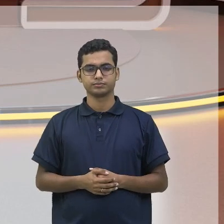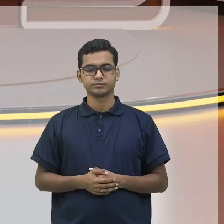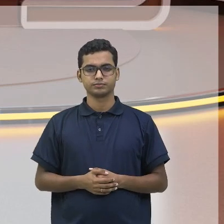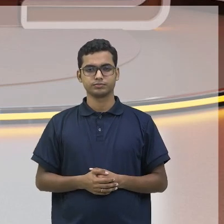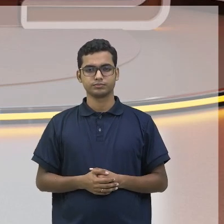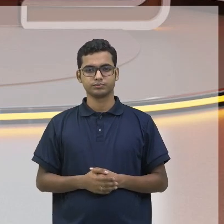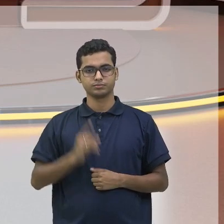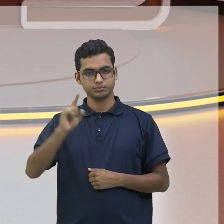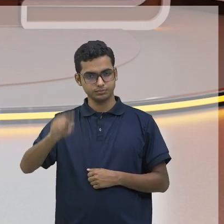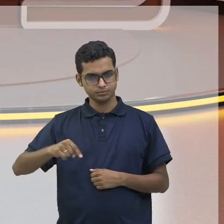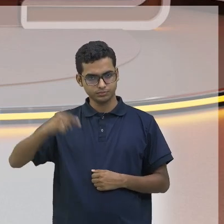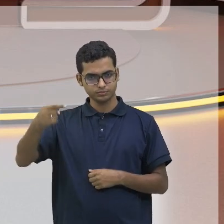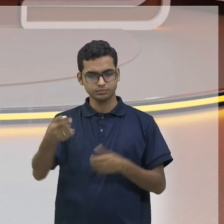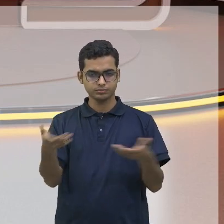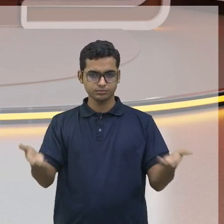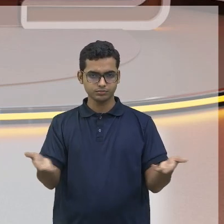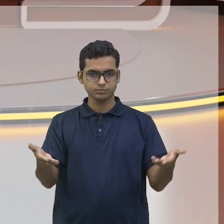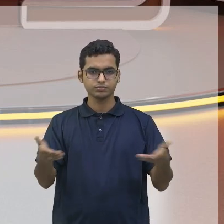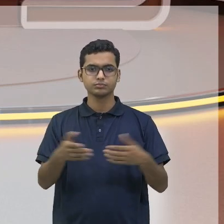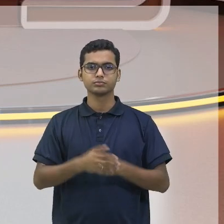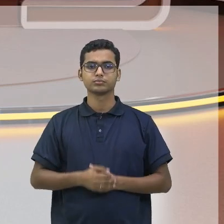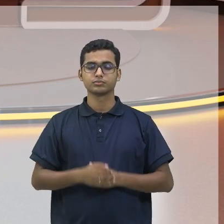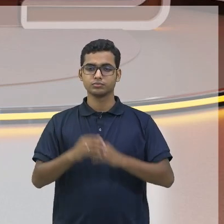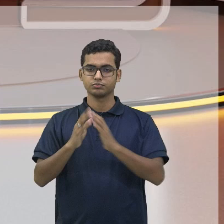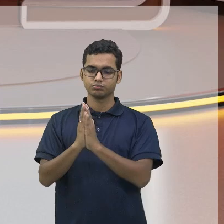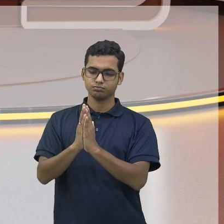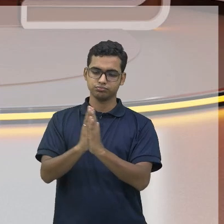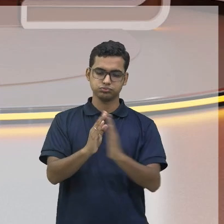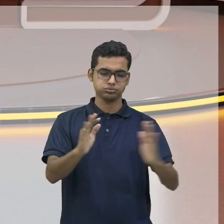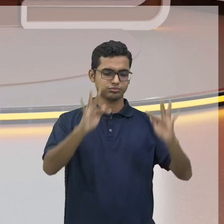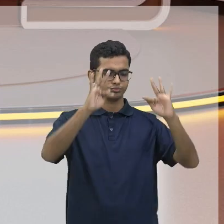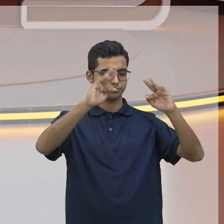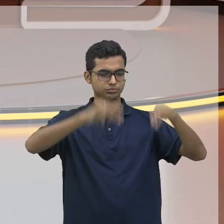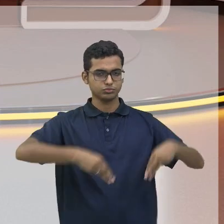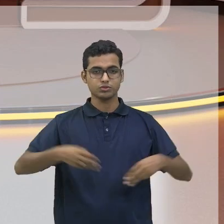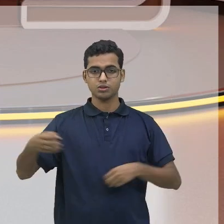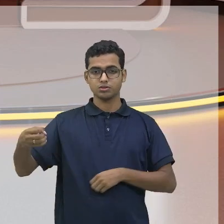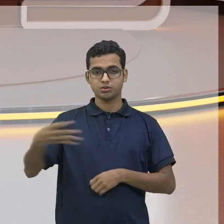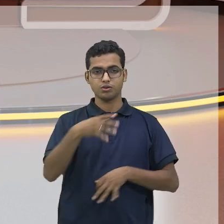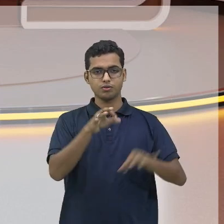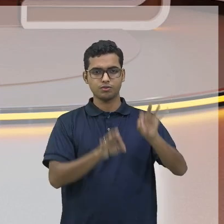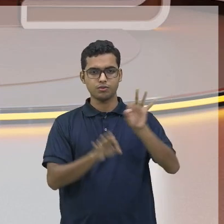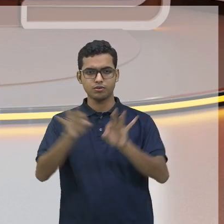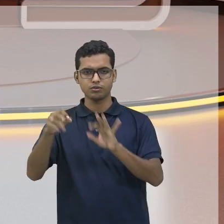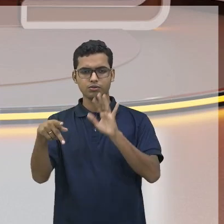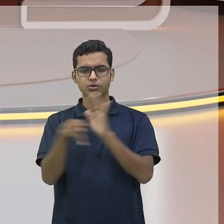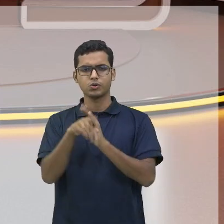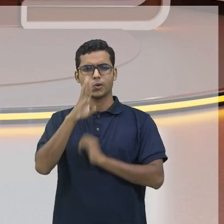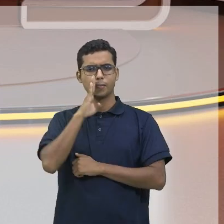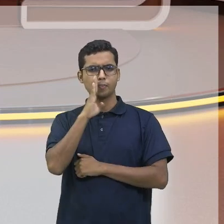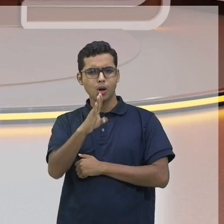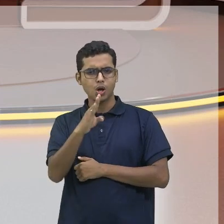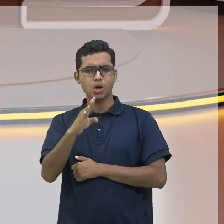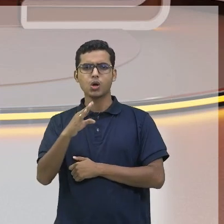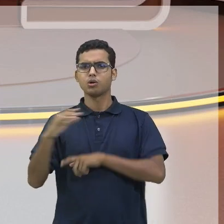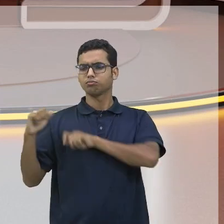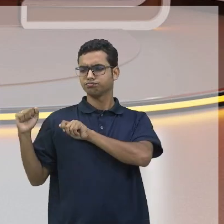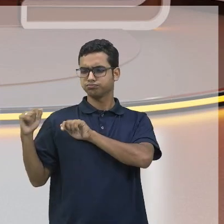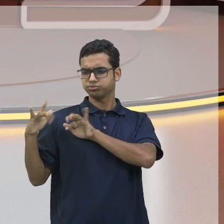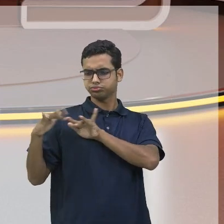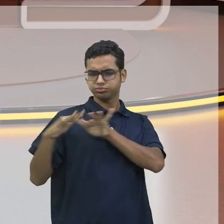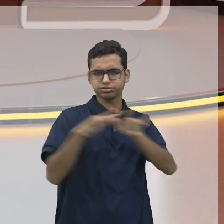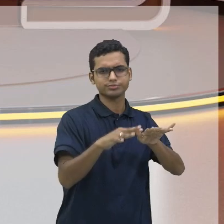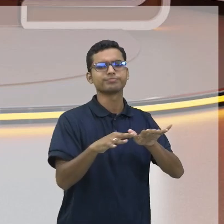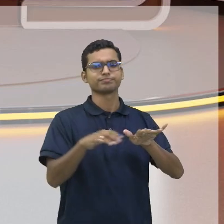então, né, a partir, então, desta finalização, novas ordens bárbaras adentrando, então, aí,